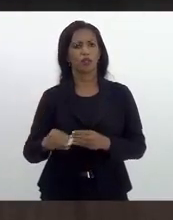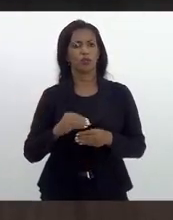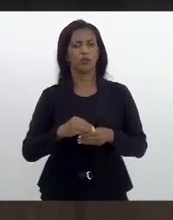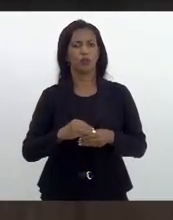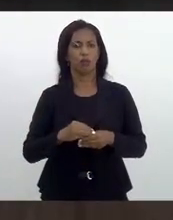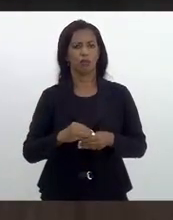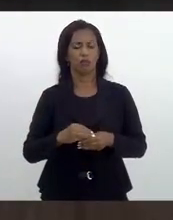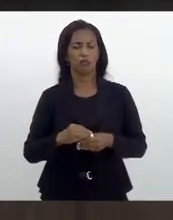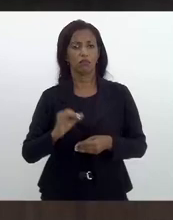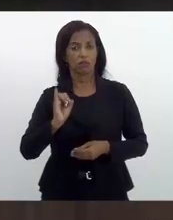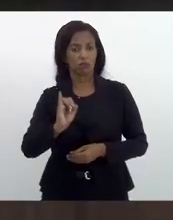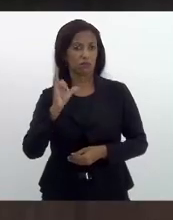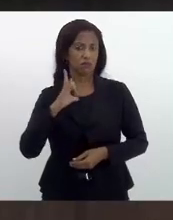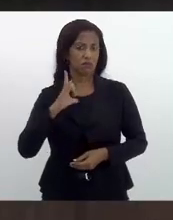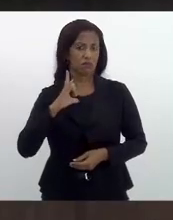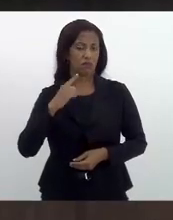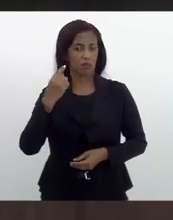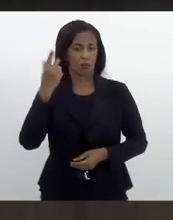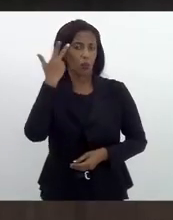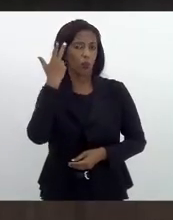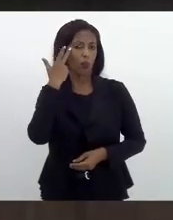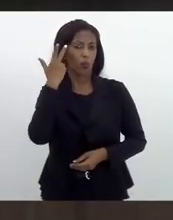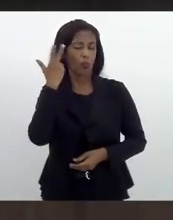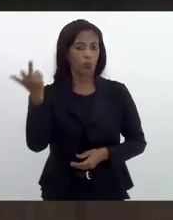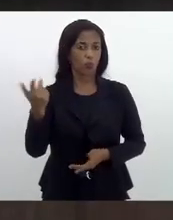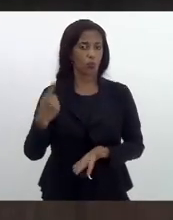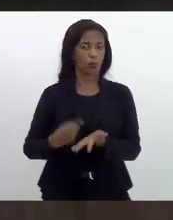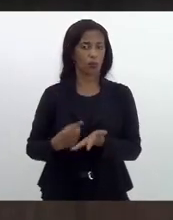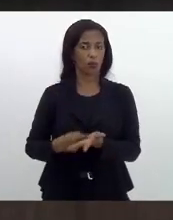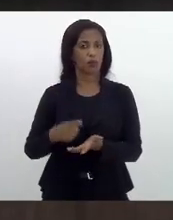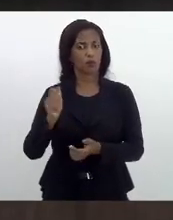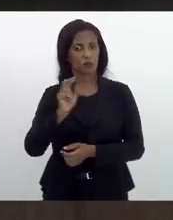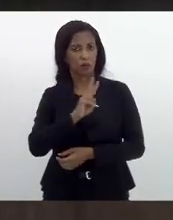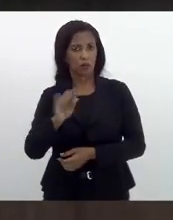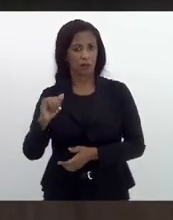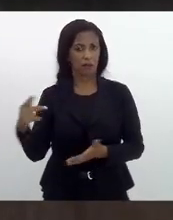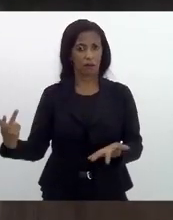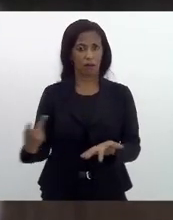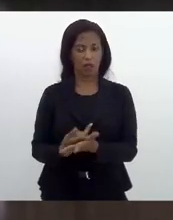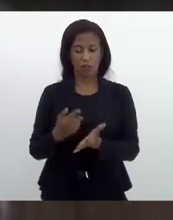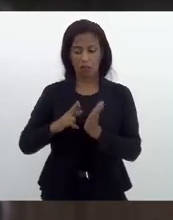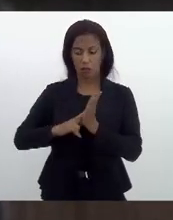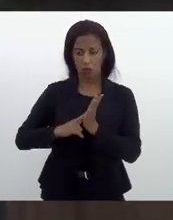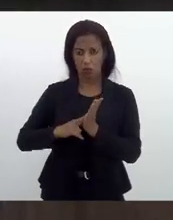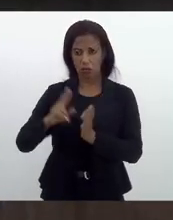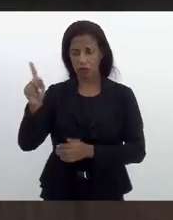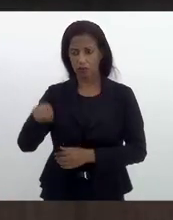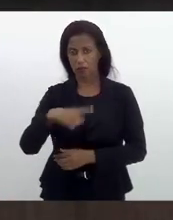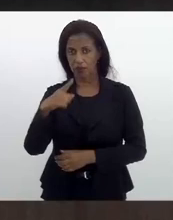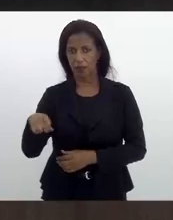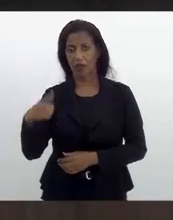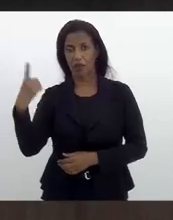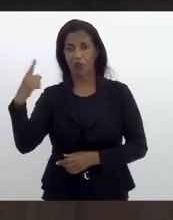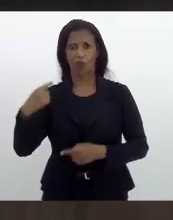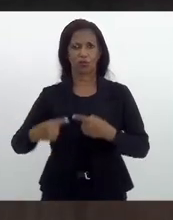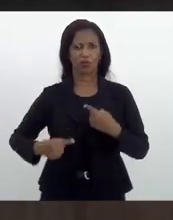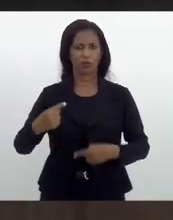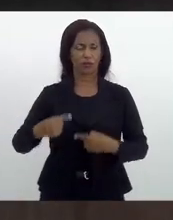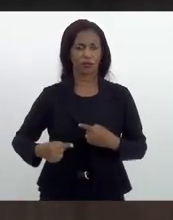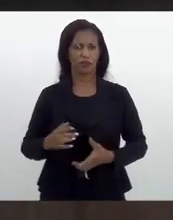Se tiver um entendimento comum que um compromisso de que isso vai ser feito, que se o regime vetar, é um outro debate.